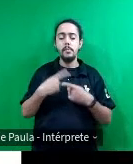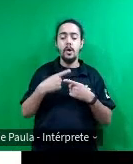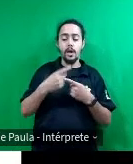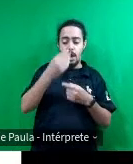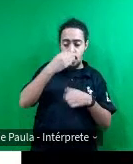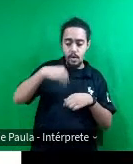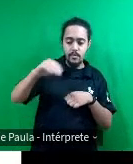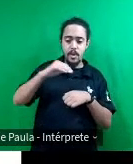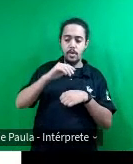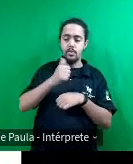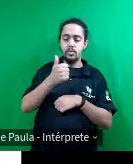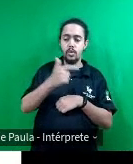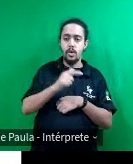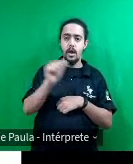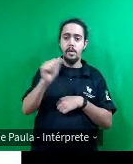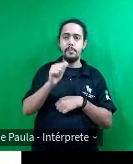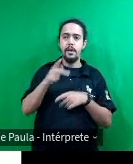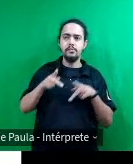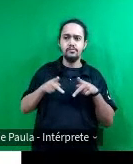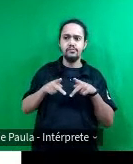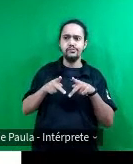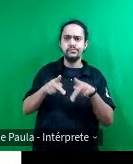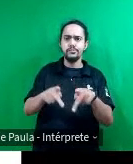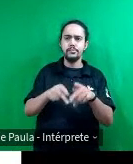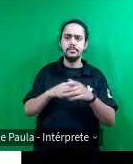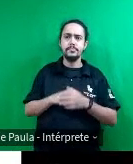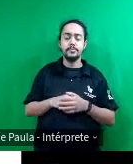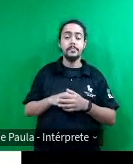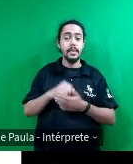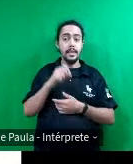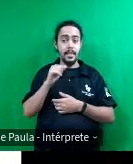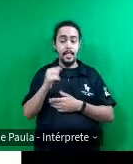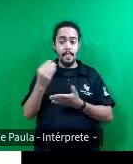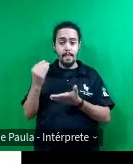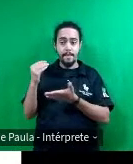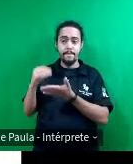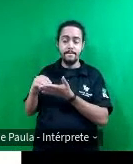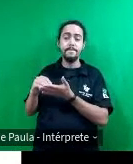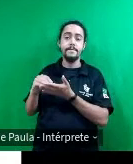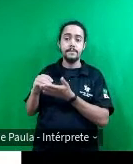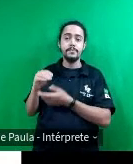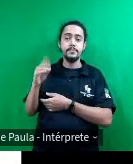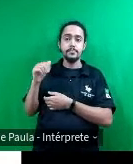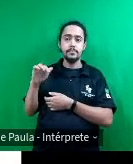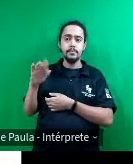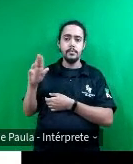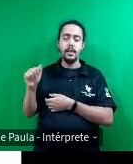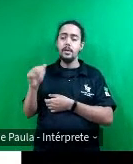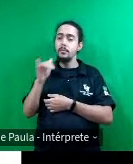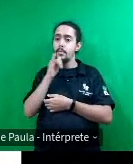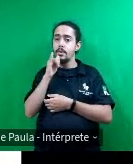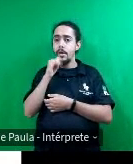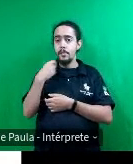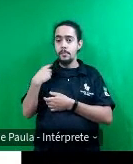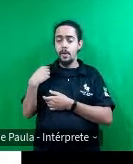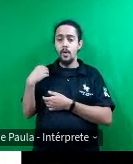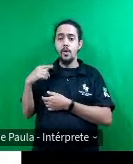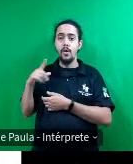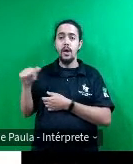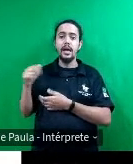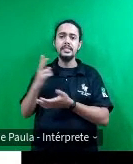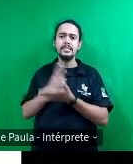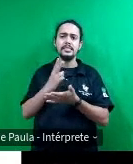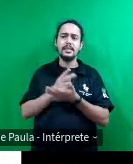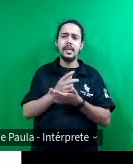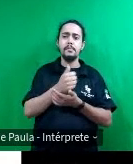Então, se eu acrescentei uma carga aqui e a fonte continua mandando os mesmos 12